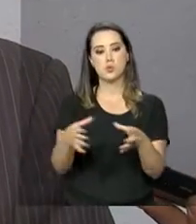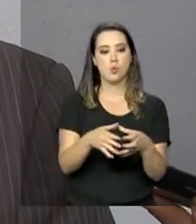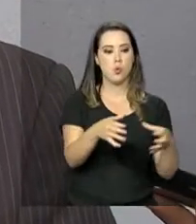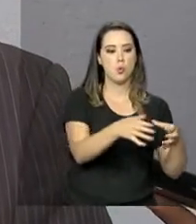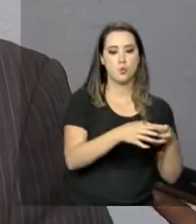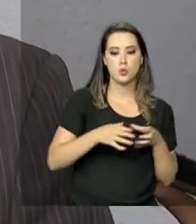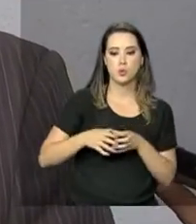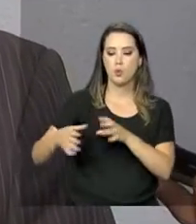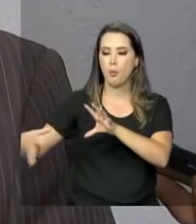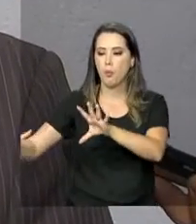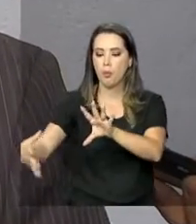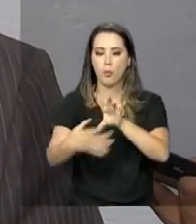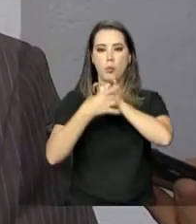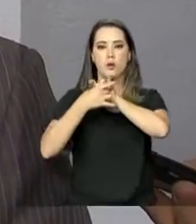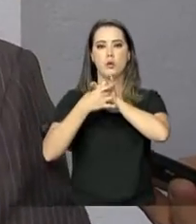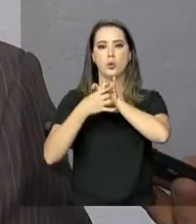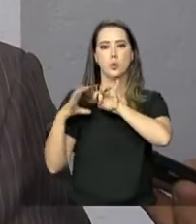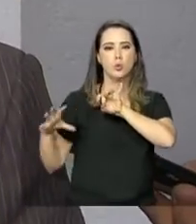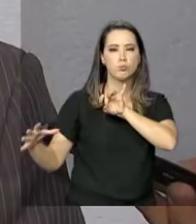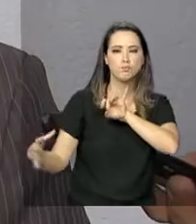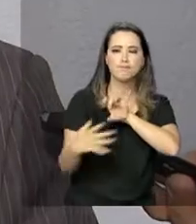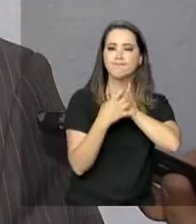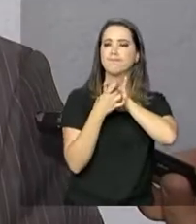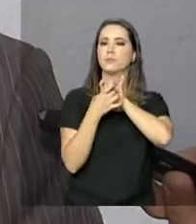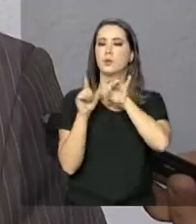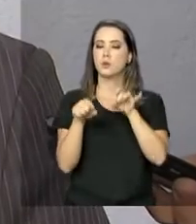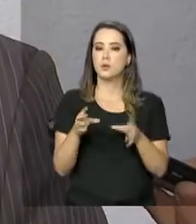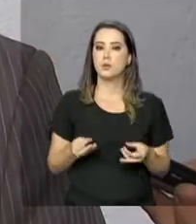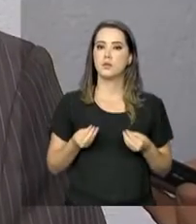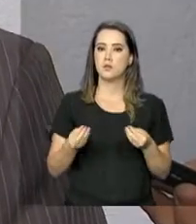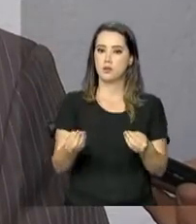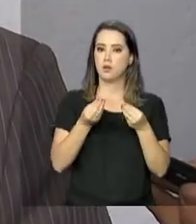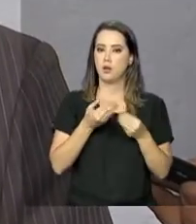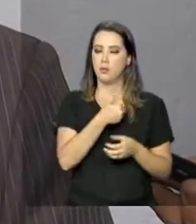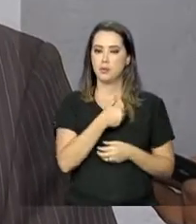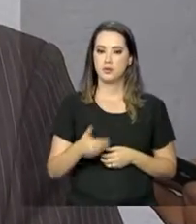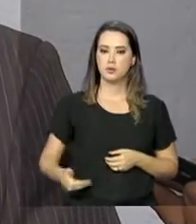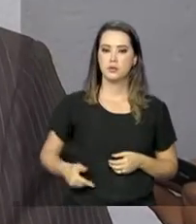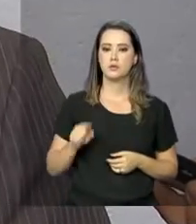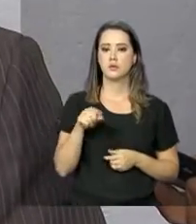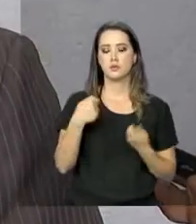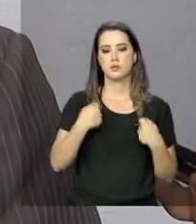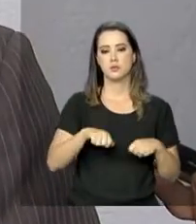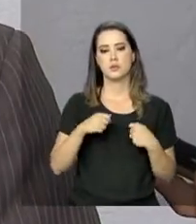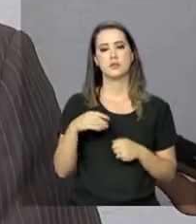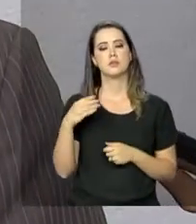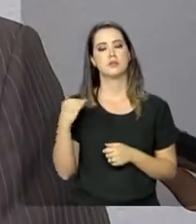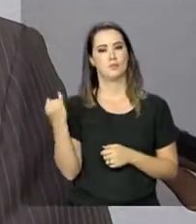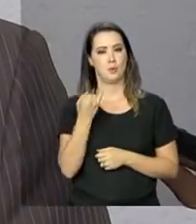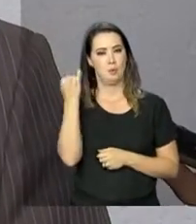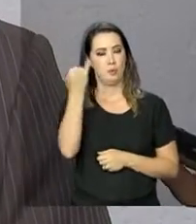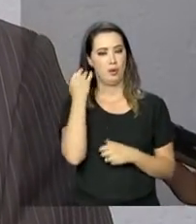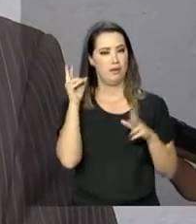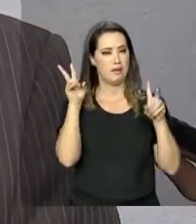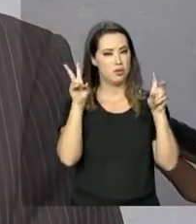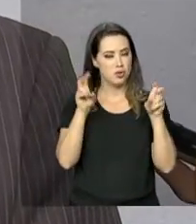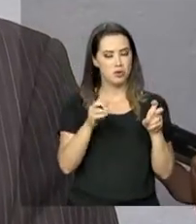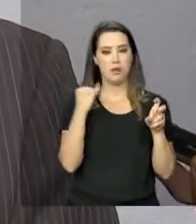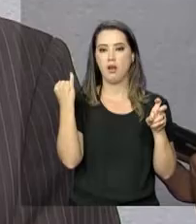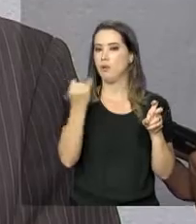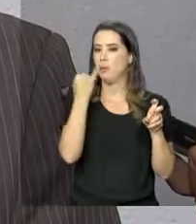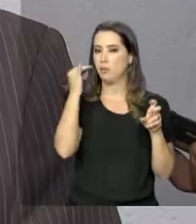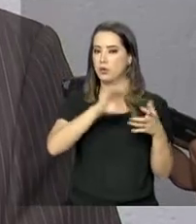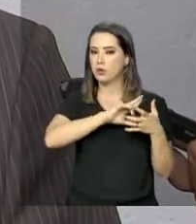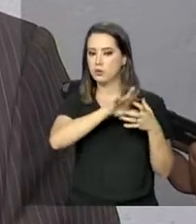força mobilizadora que traz o ambiente de governança necessário para um tema tão grave que repercute em